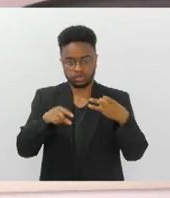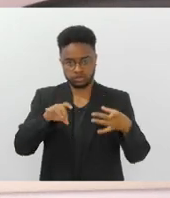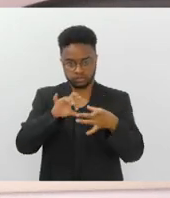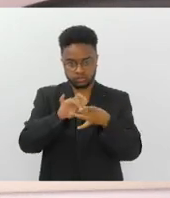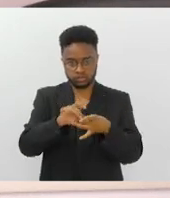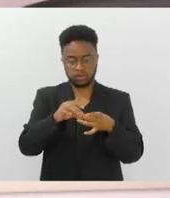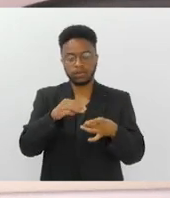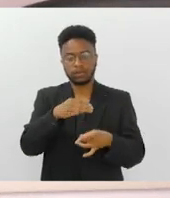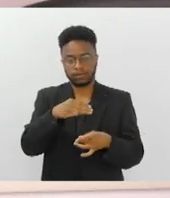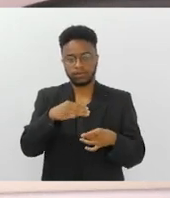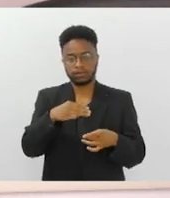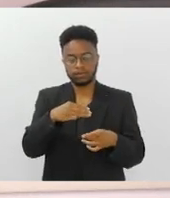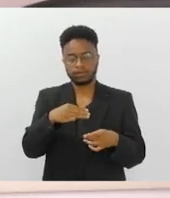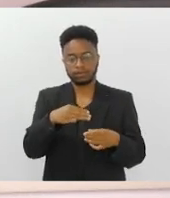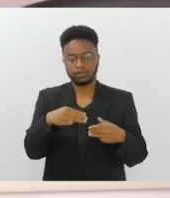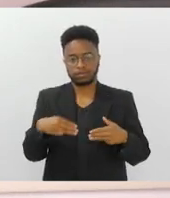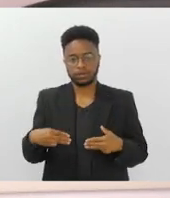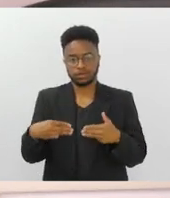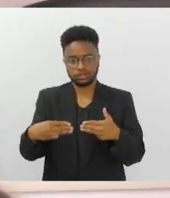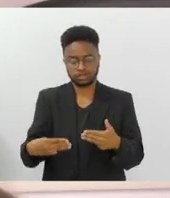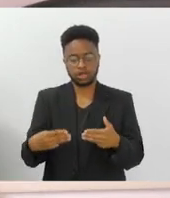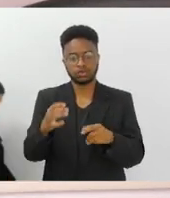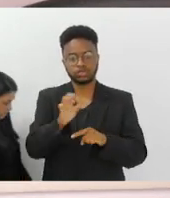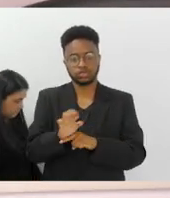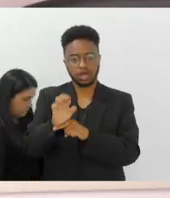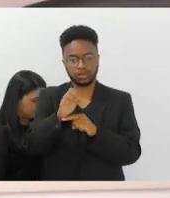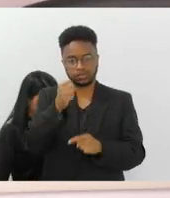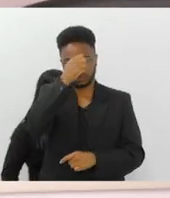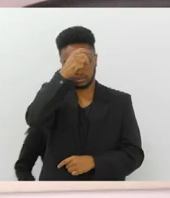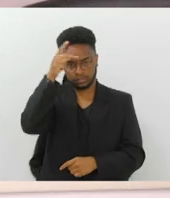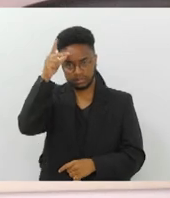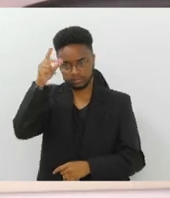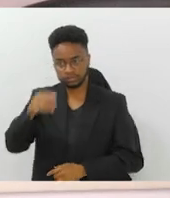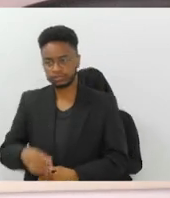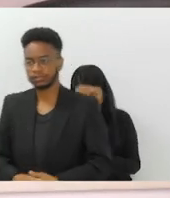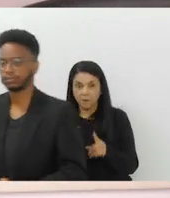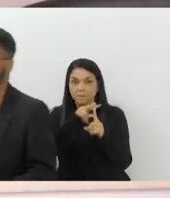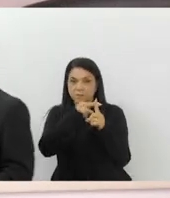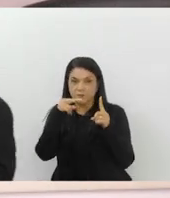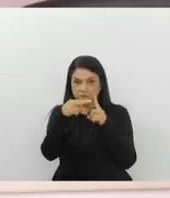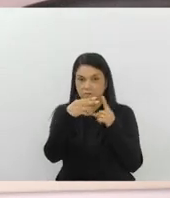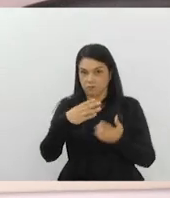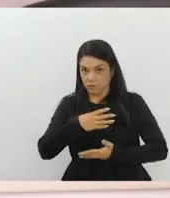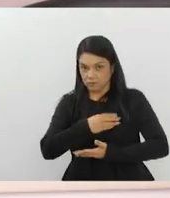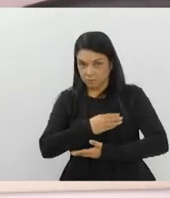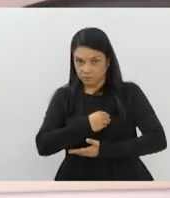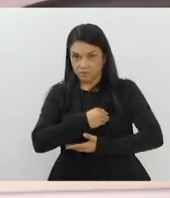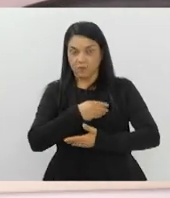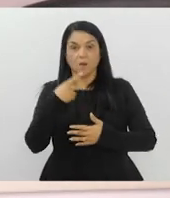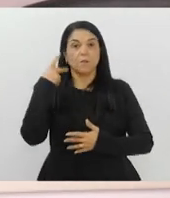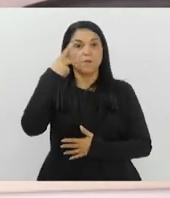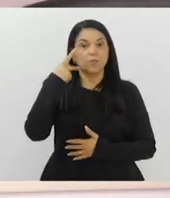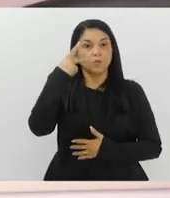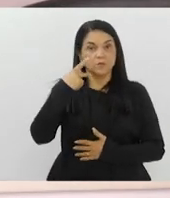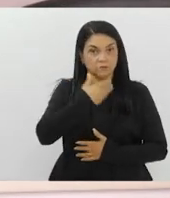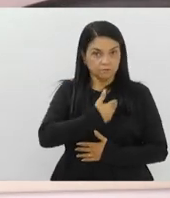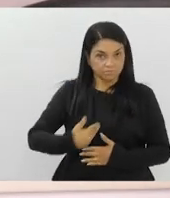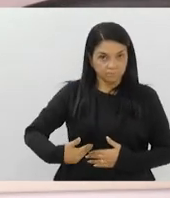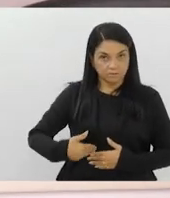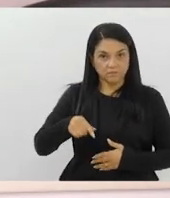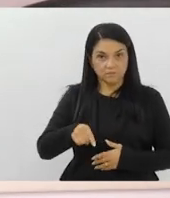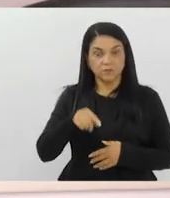Ministério, o Estado e os municípios. Dentro da perspectiva do aleitamento materno, nós temos uma política que ela é